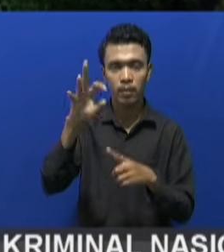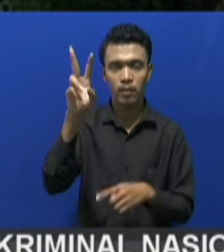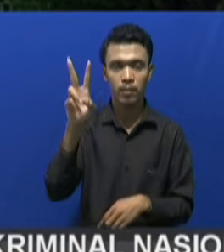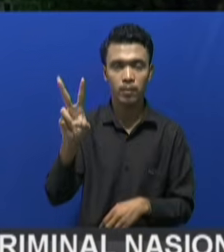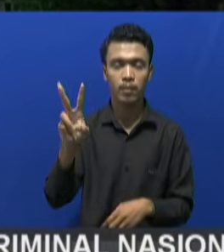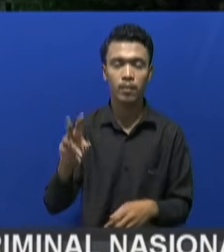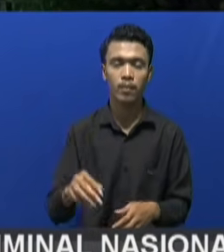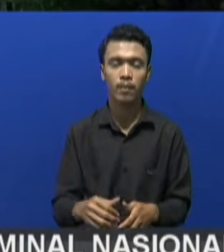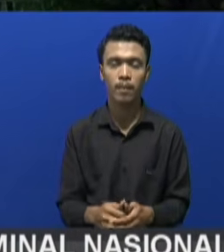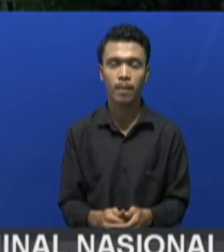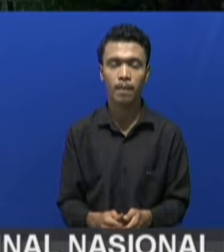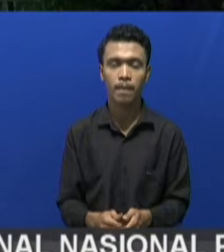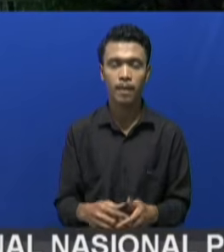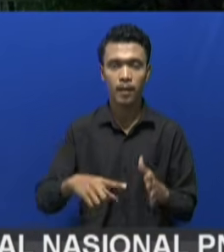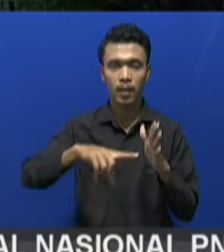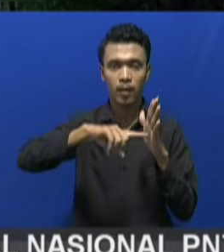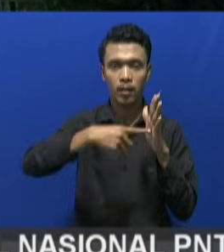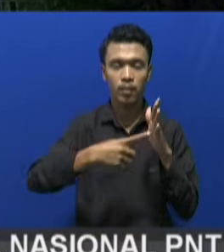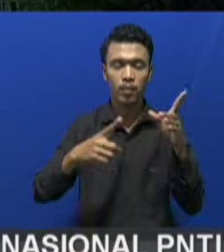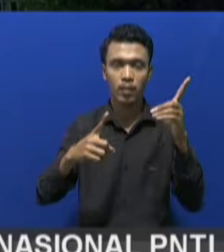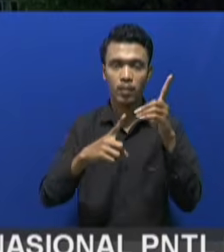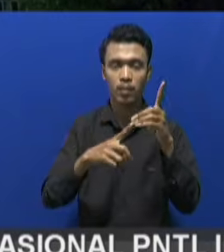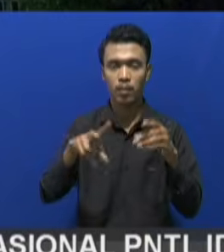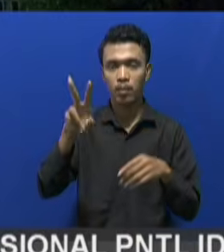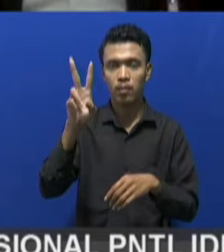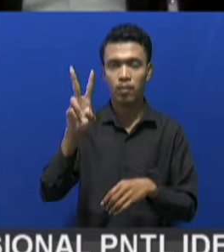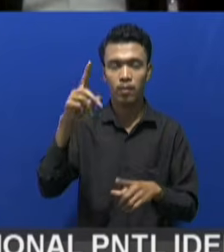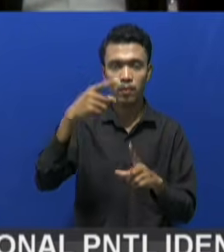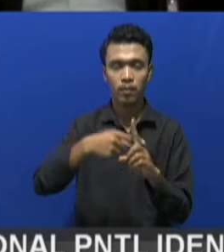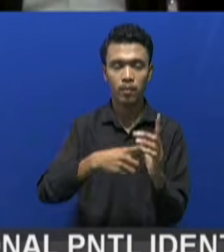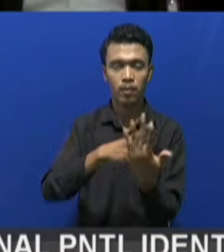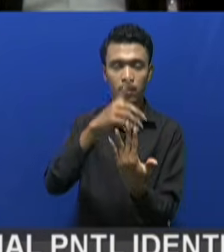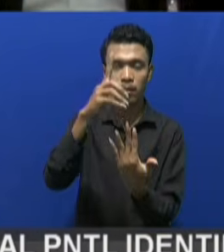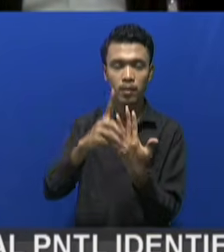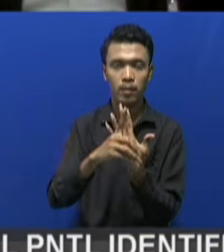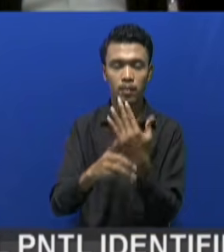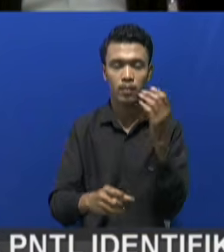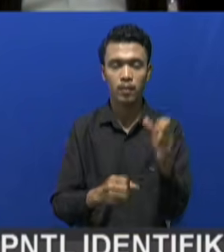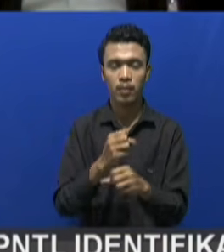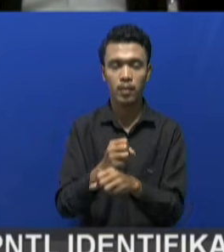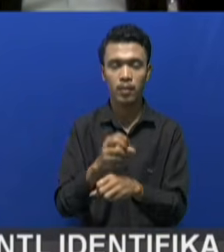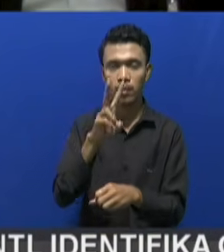dia. Sei a rua e a Loron Rua Fula em dezembro de